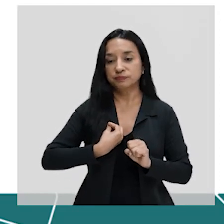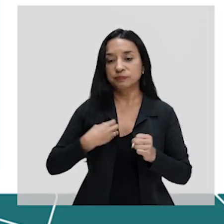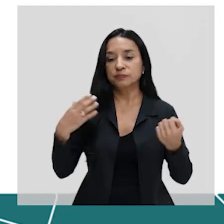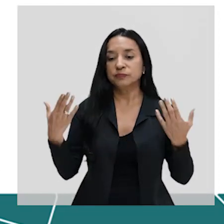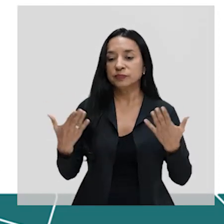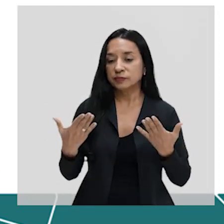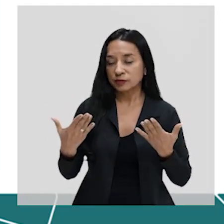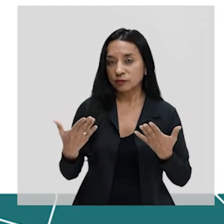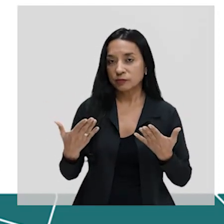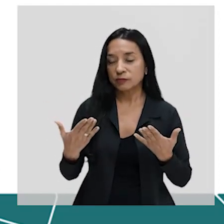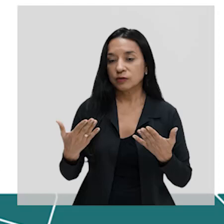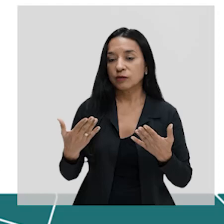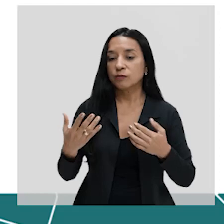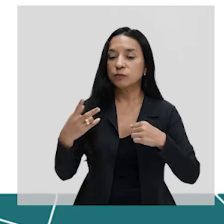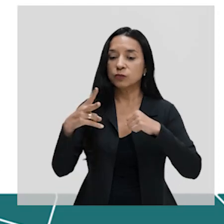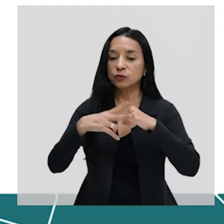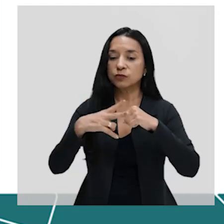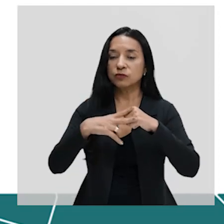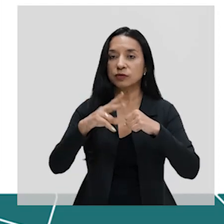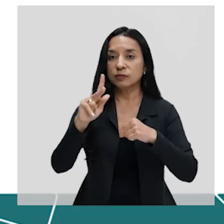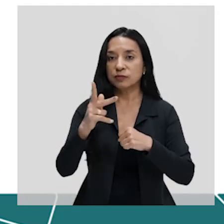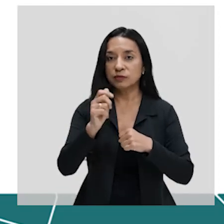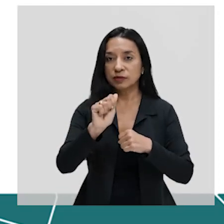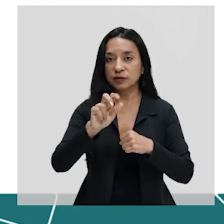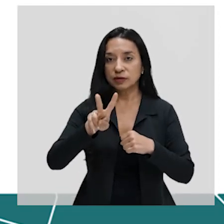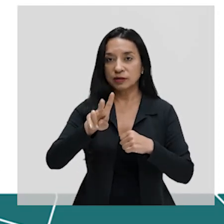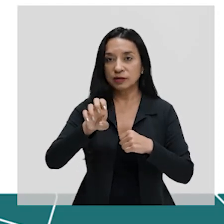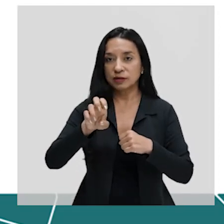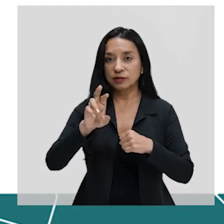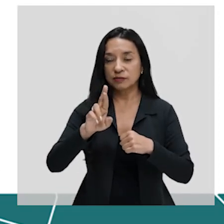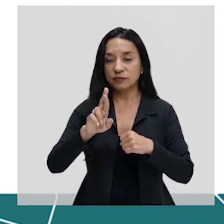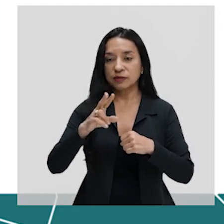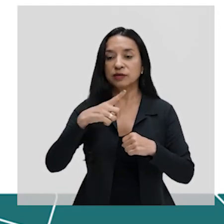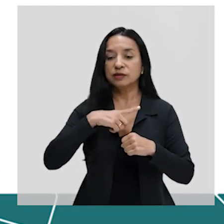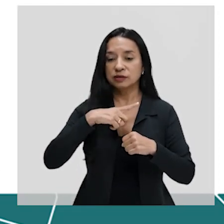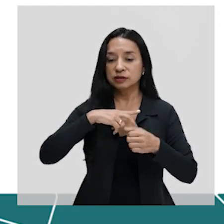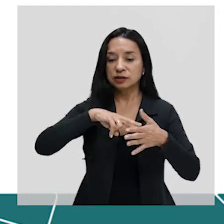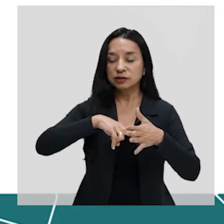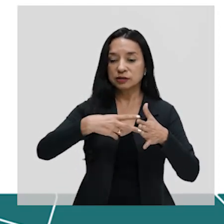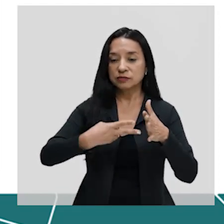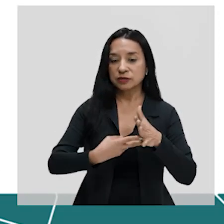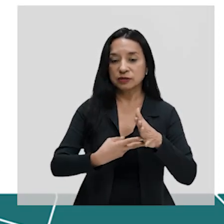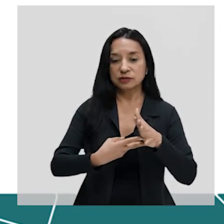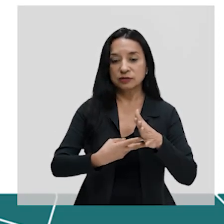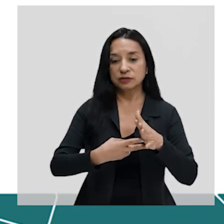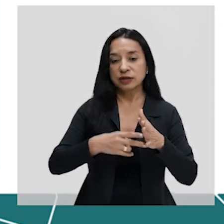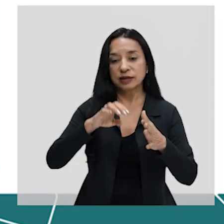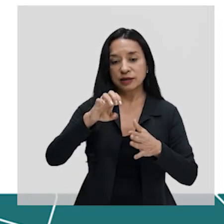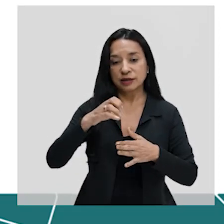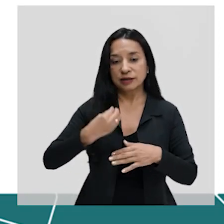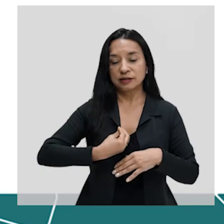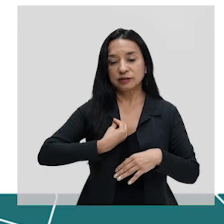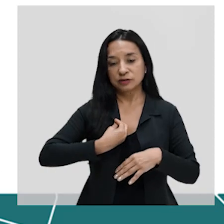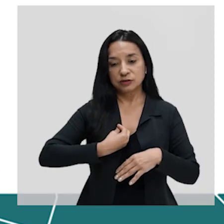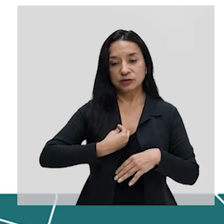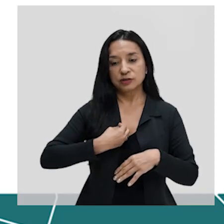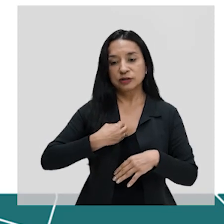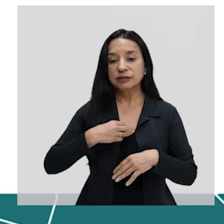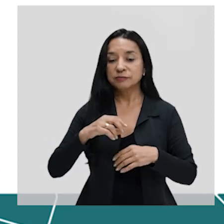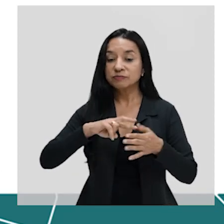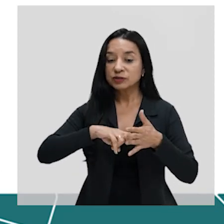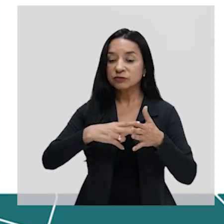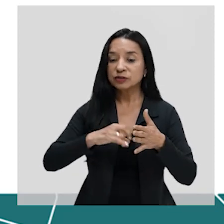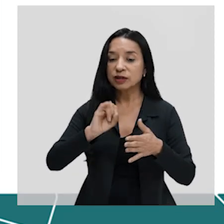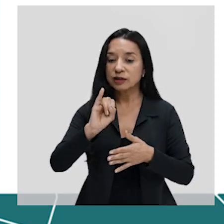Agora, o verbo haver, quando ele tem significação de existir, aí ele é impessoal, né? Vai entender essa gramática. Por